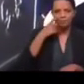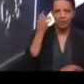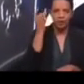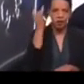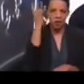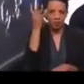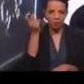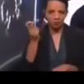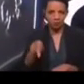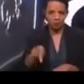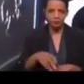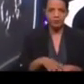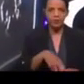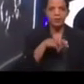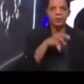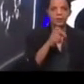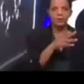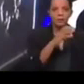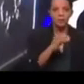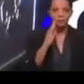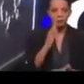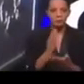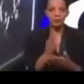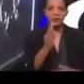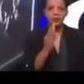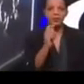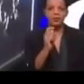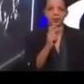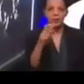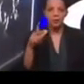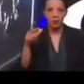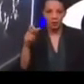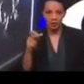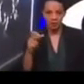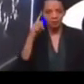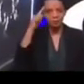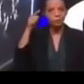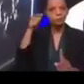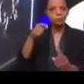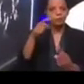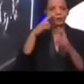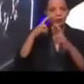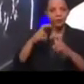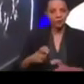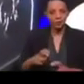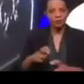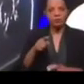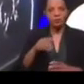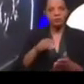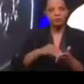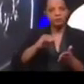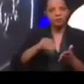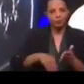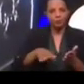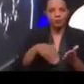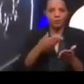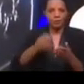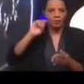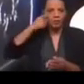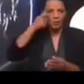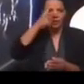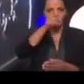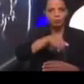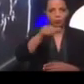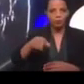corrupção. Marco Capitão Ferreira foi constituído arguído numa investigação a contratos que terão lesado os